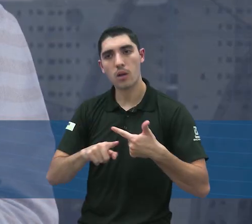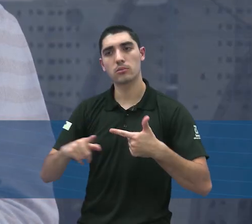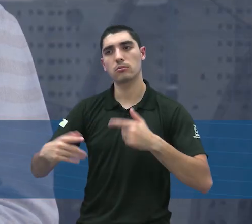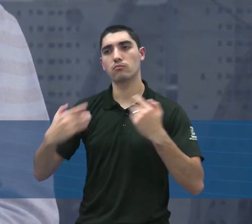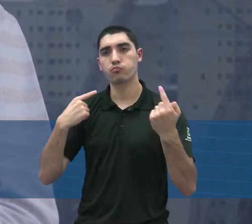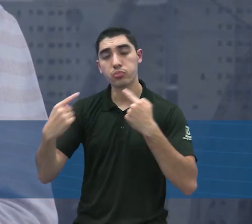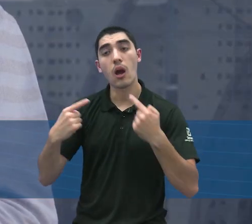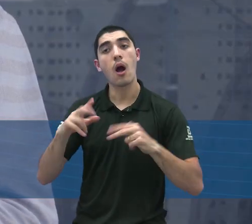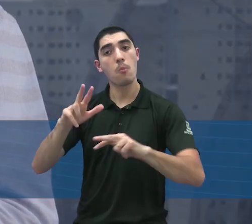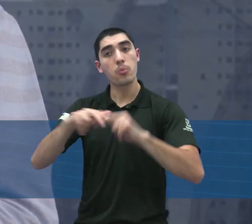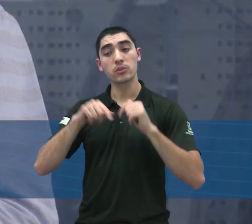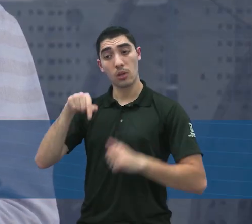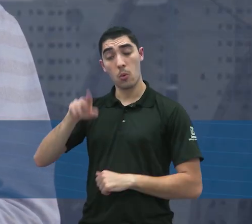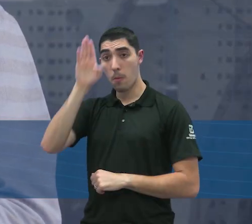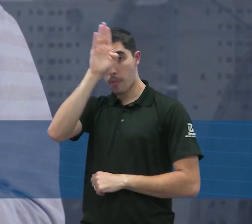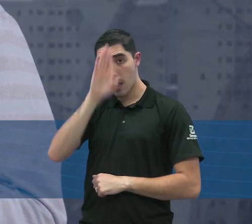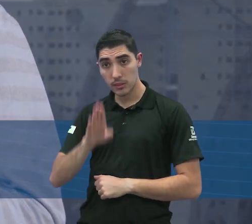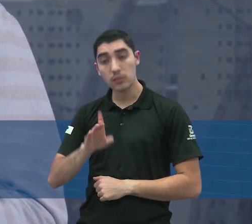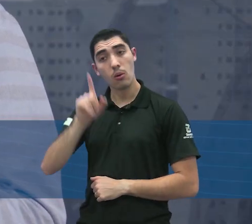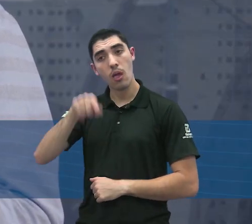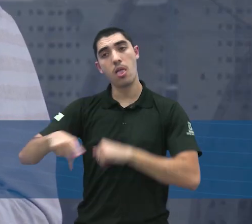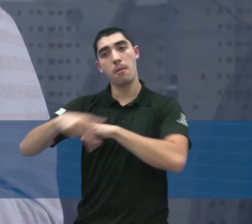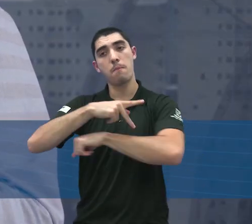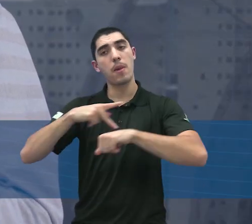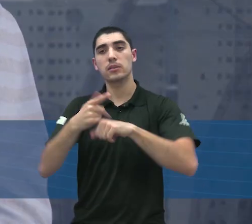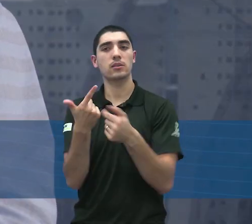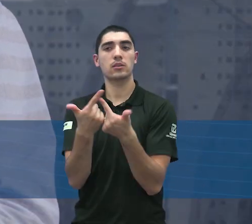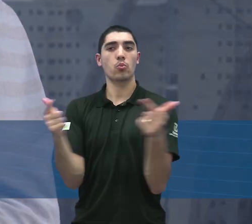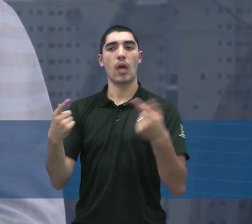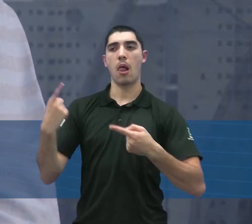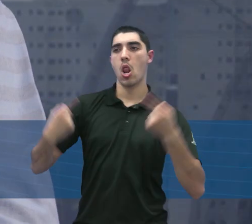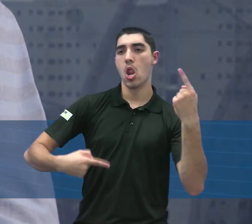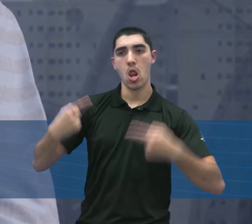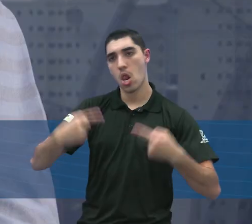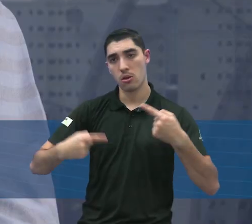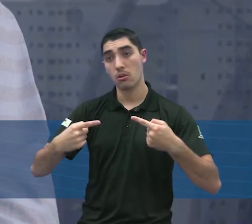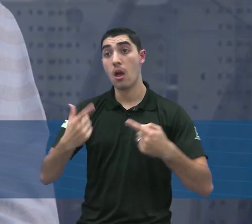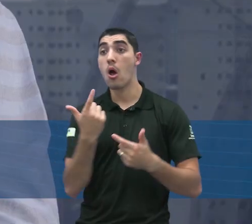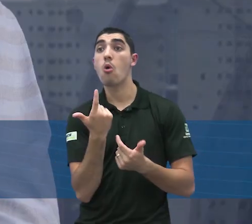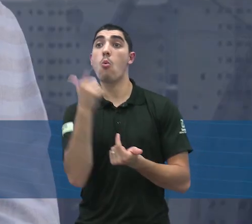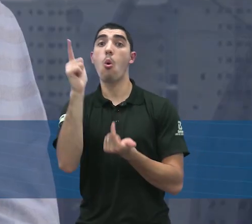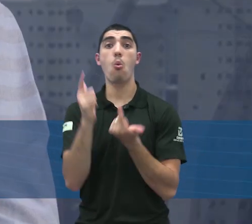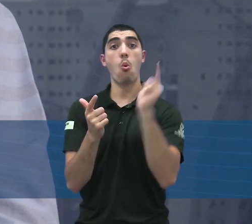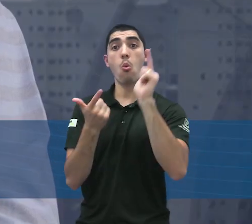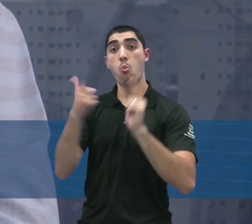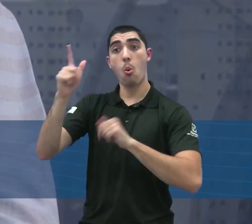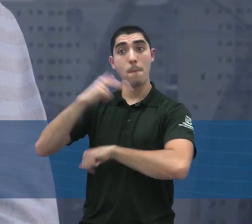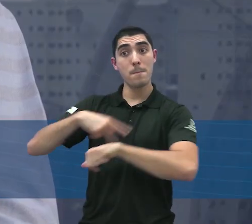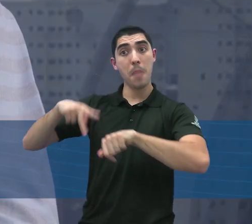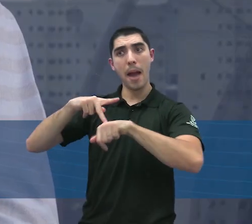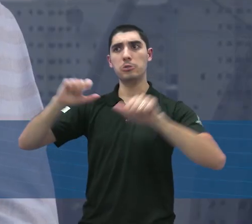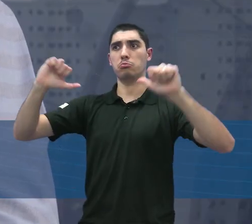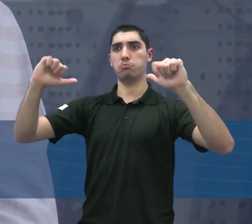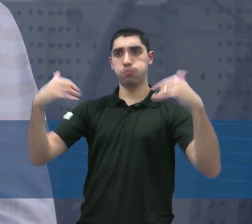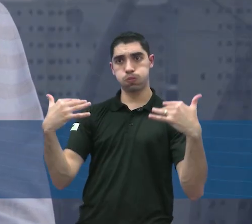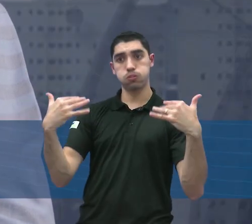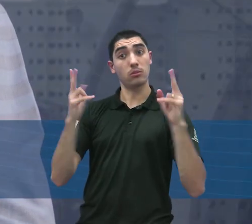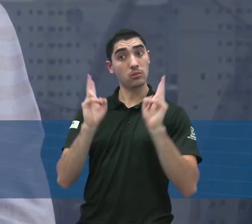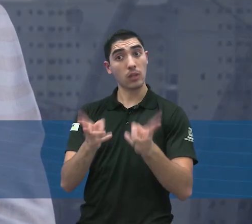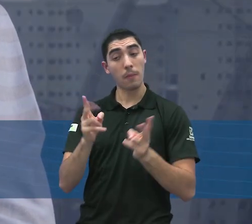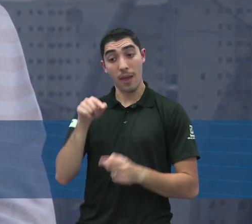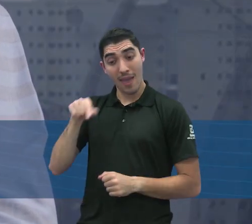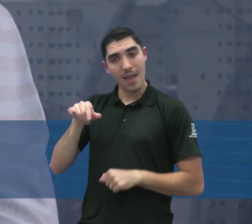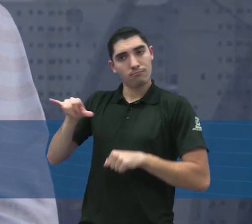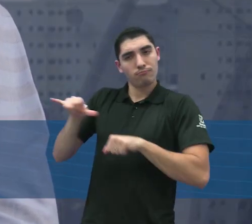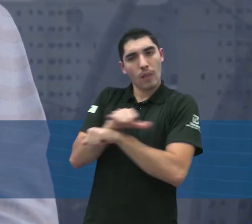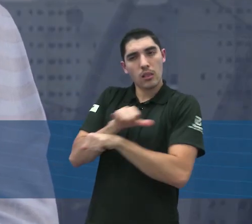não polêmico, um país que pudesse ser mais ou menos escutado por todos os outros países. Isso é de muita importância para nós. Foi um ganho estratégico